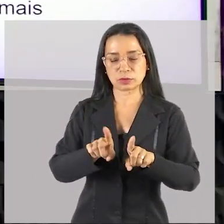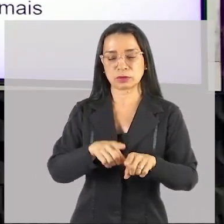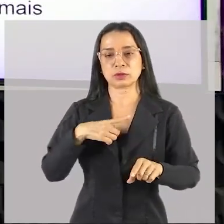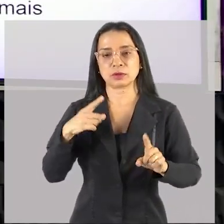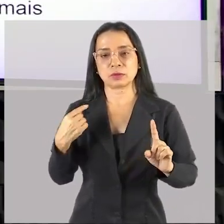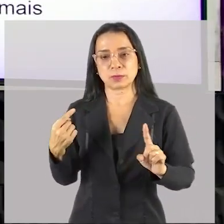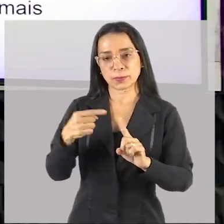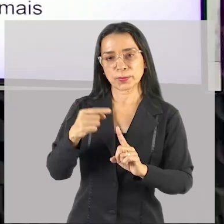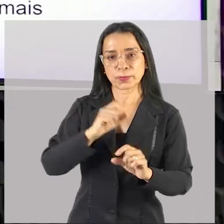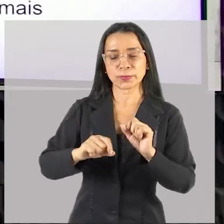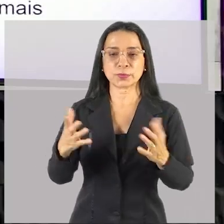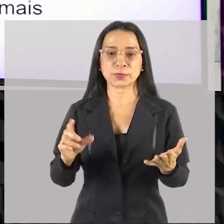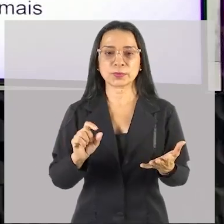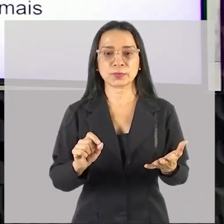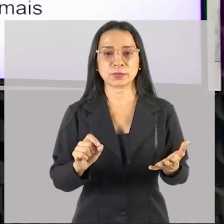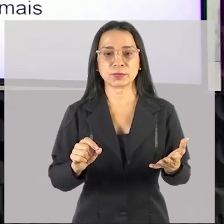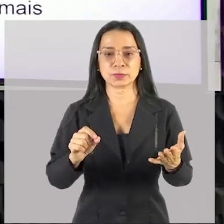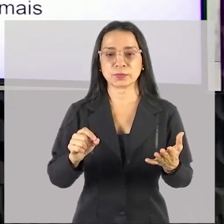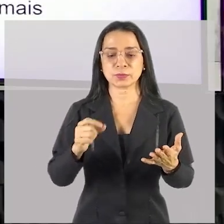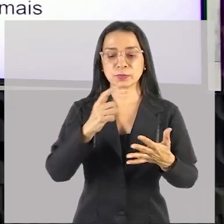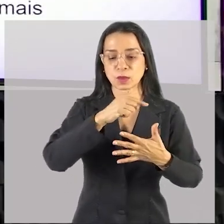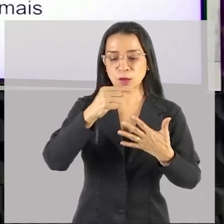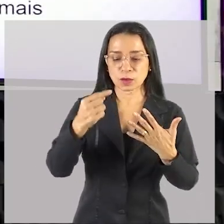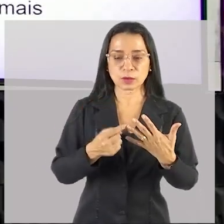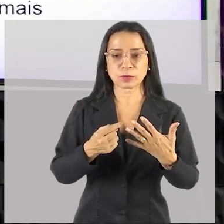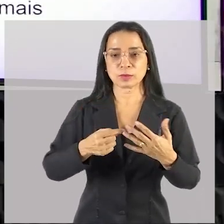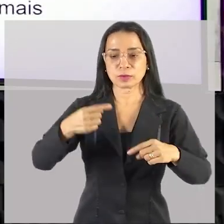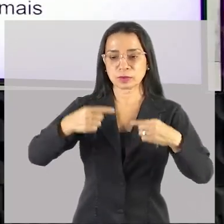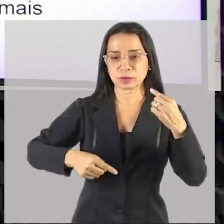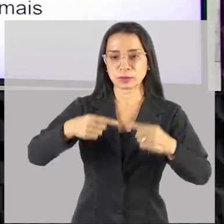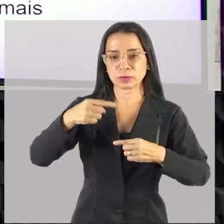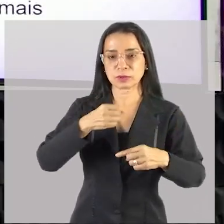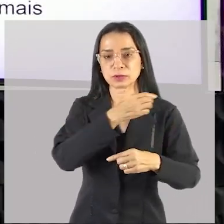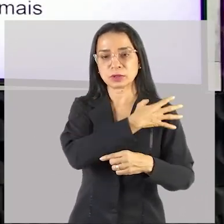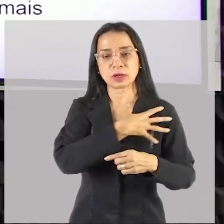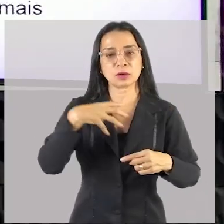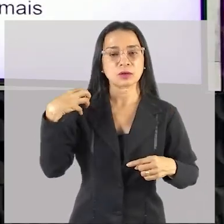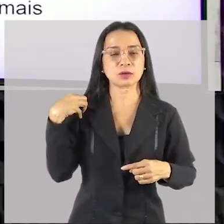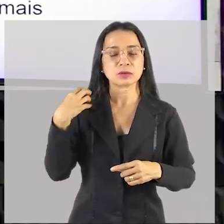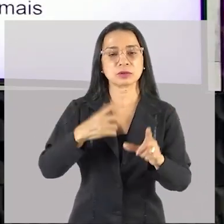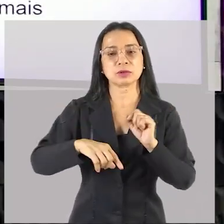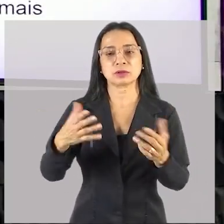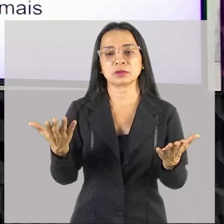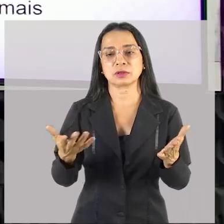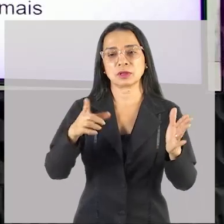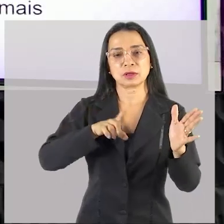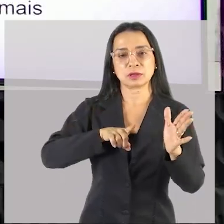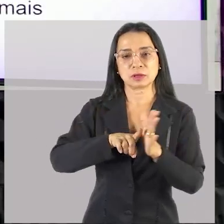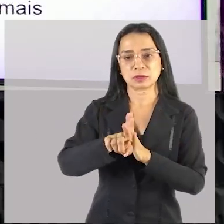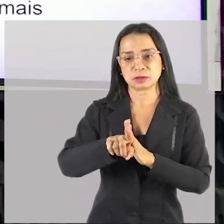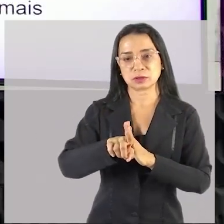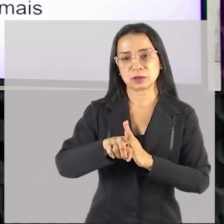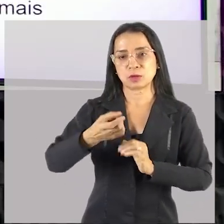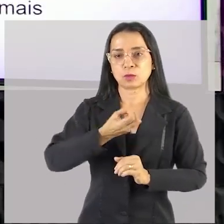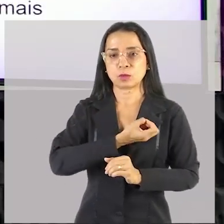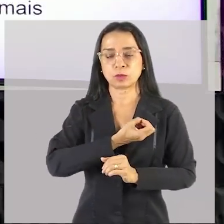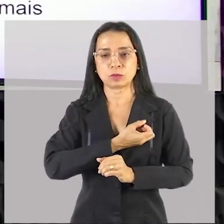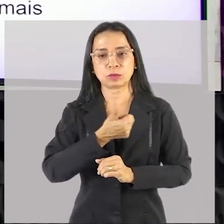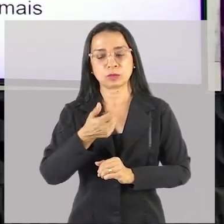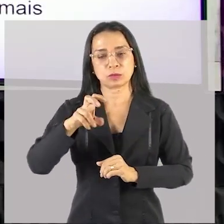é um filósofo que defende que tudo tem uma finalidade. Né? Ele vai defender isso na sua metafísica, as coisas têm uma finalidade para